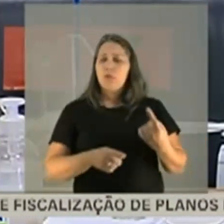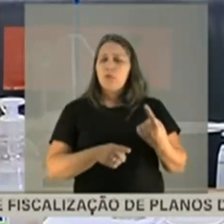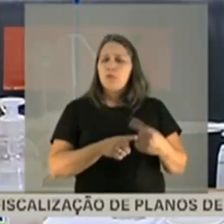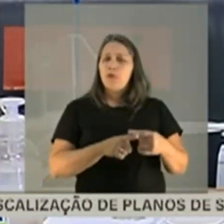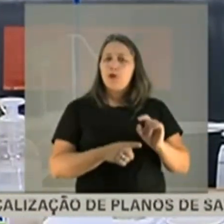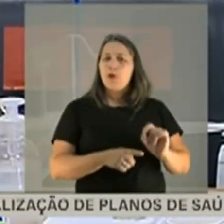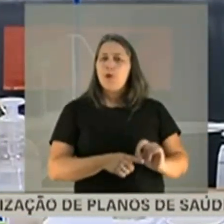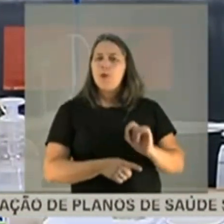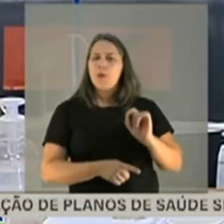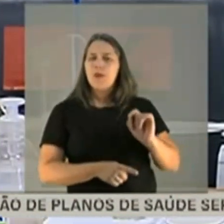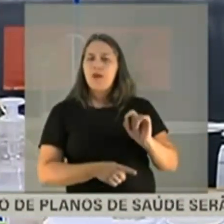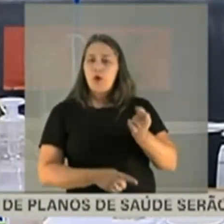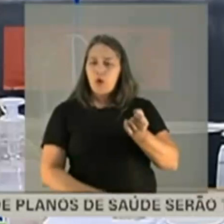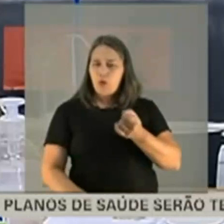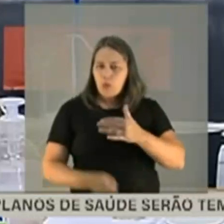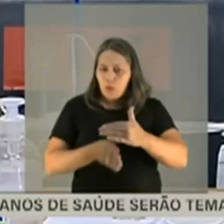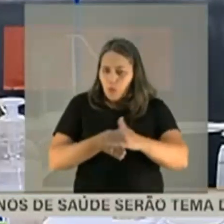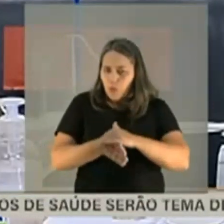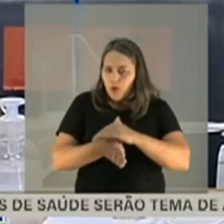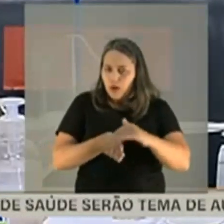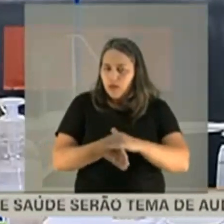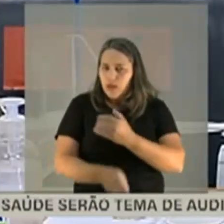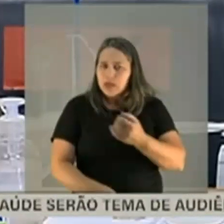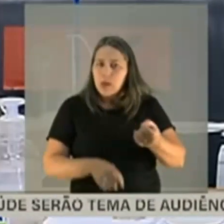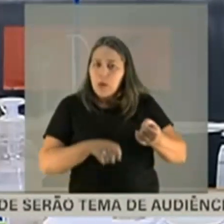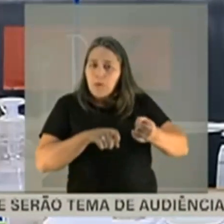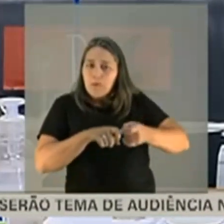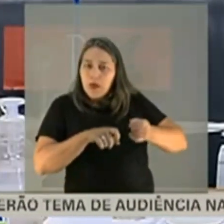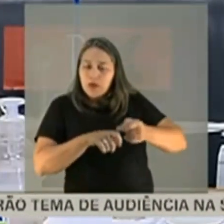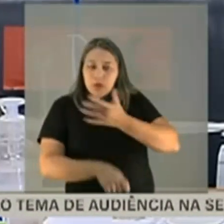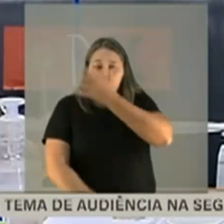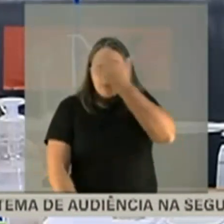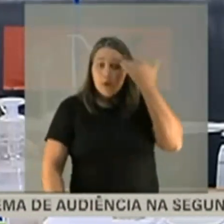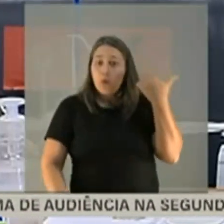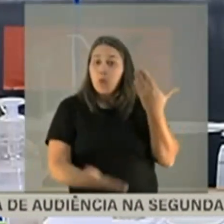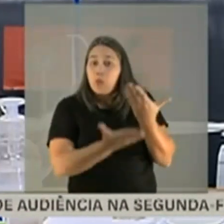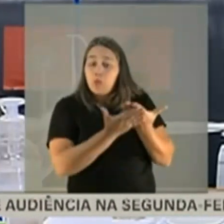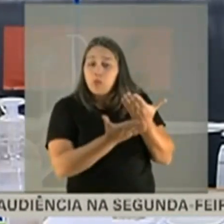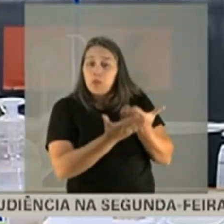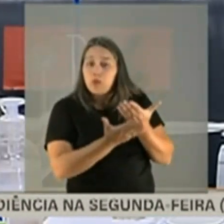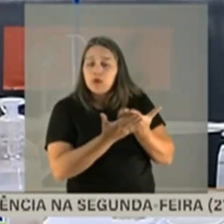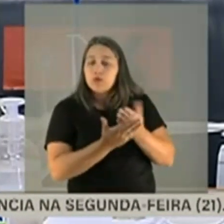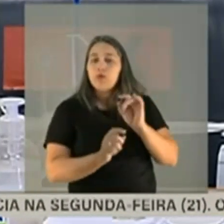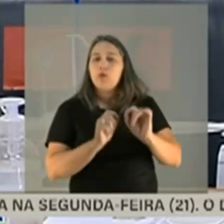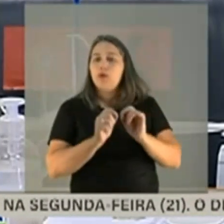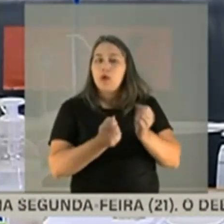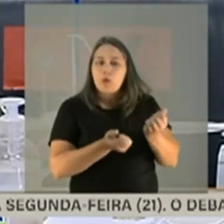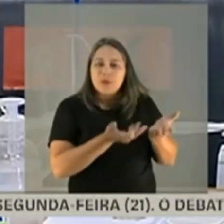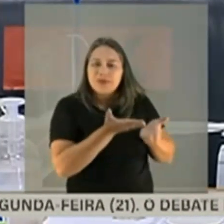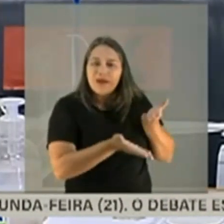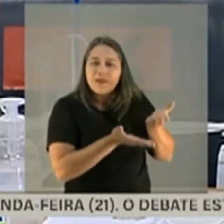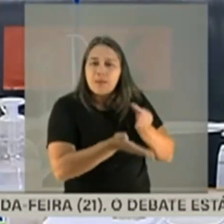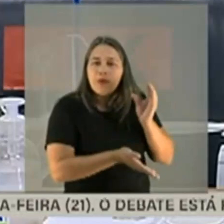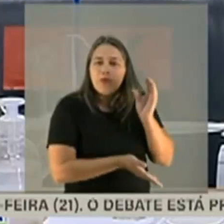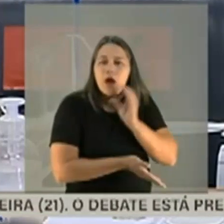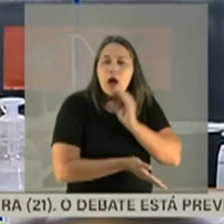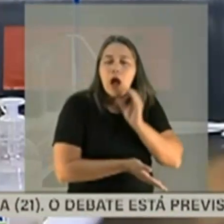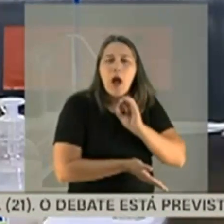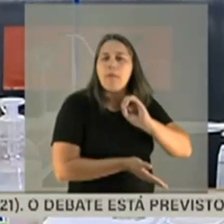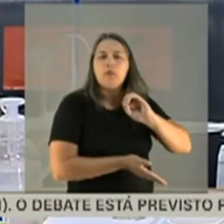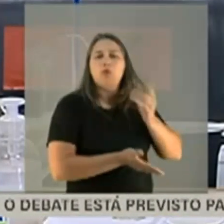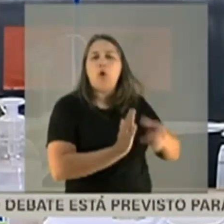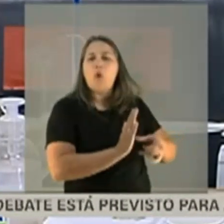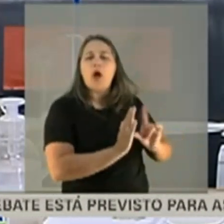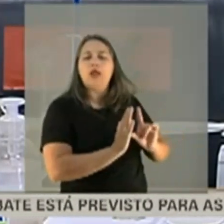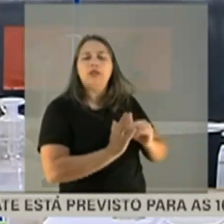com recomendação médica de quem estudou o tratamento imediato ou precoce, como queiram